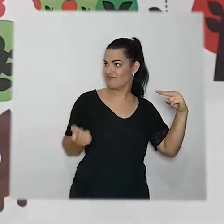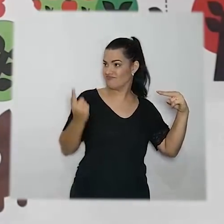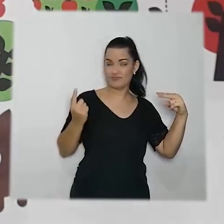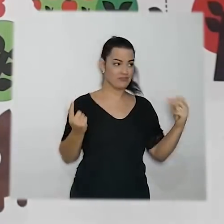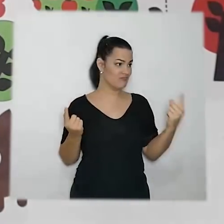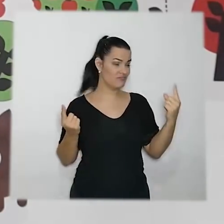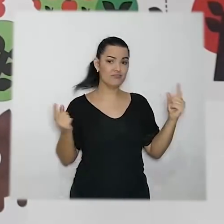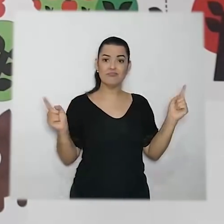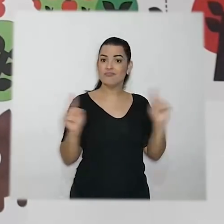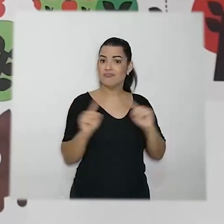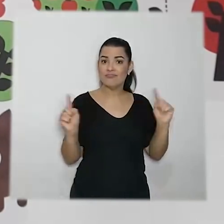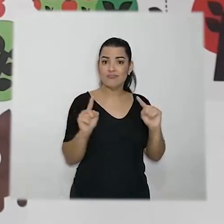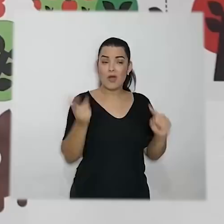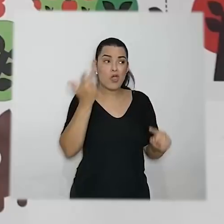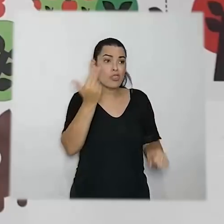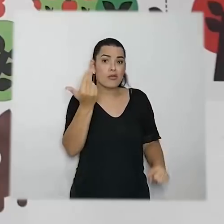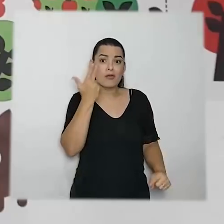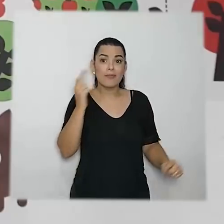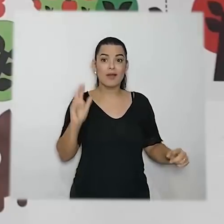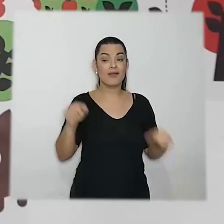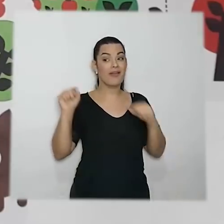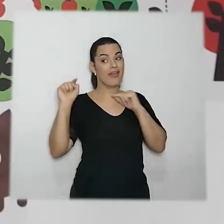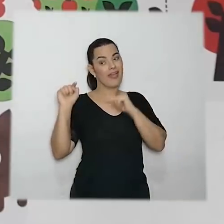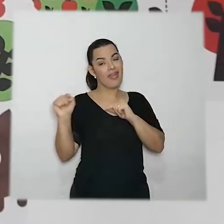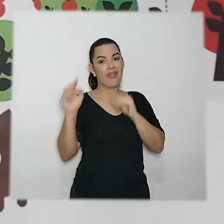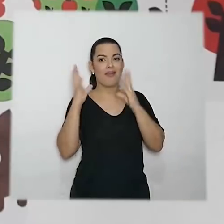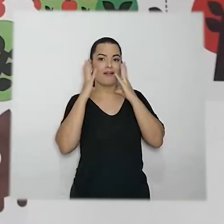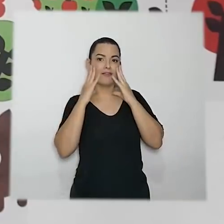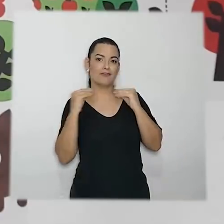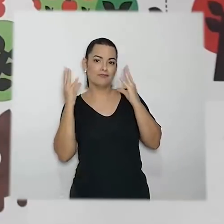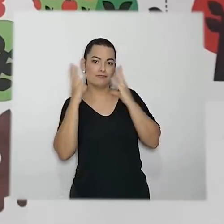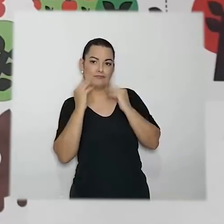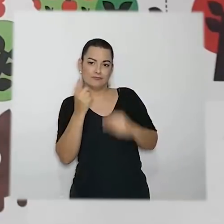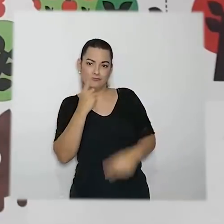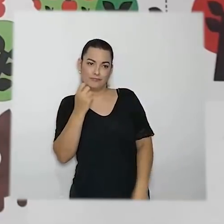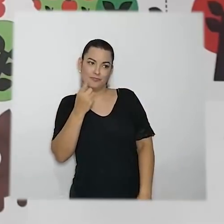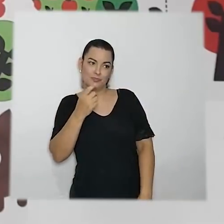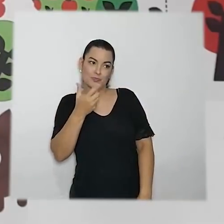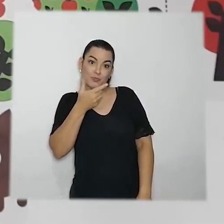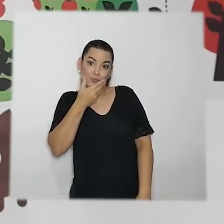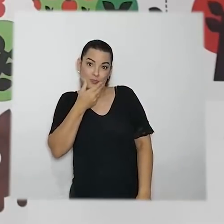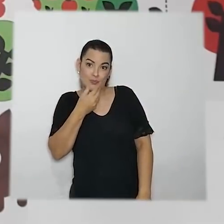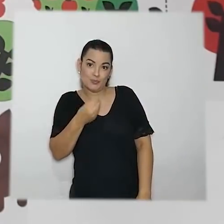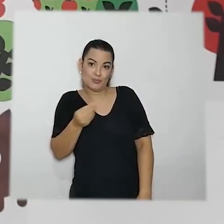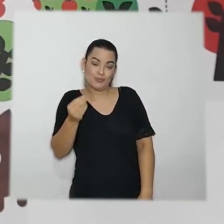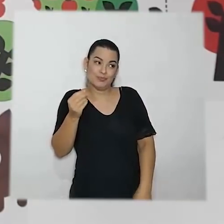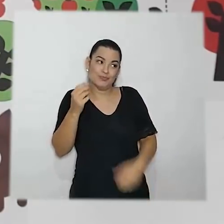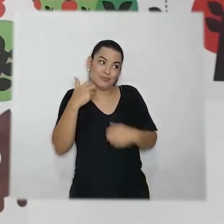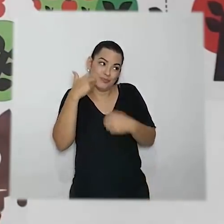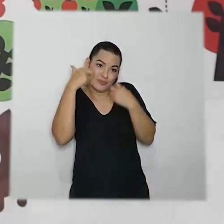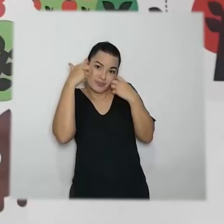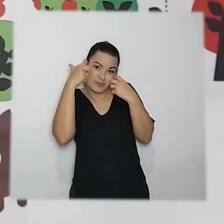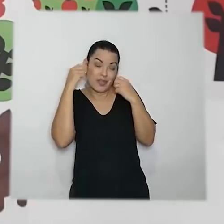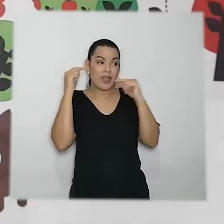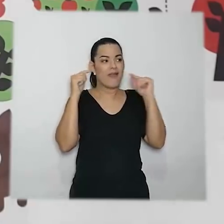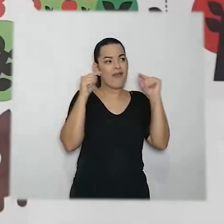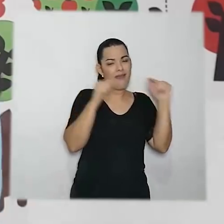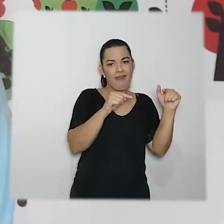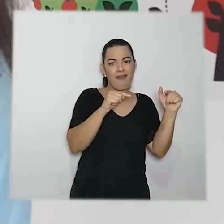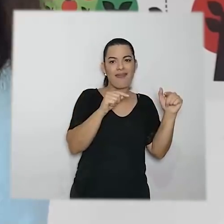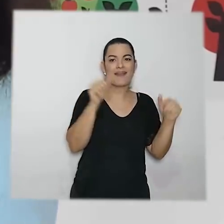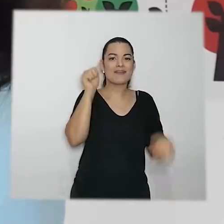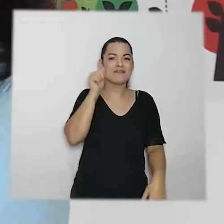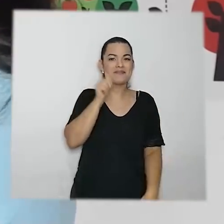Ele era medonho e acanhado. Ela era medonha e manhosa. Olha